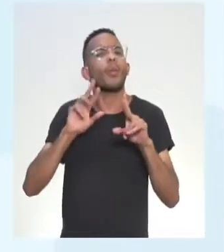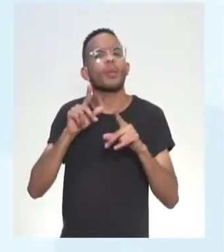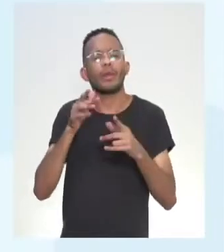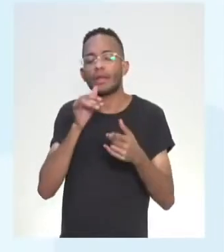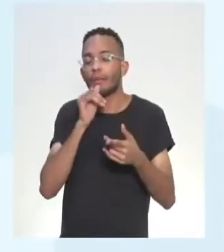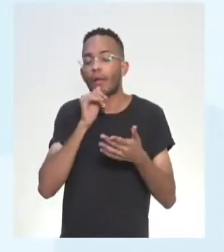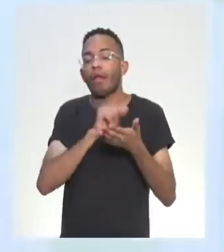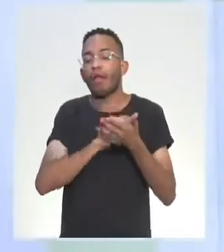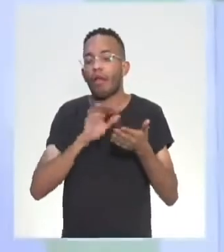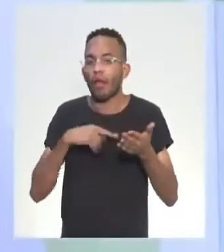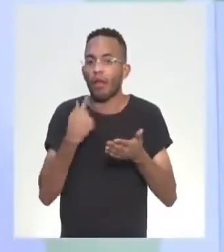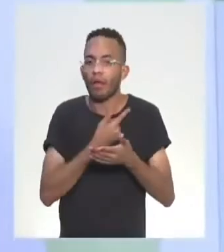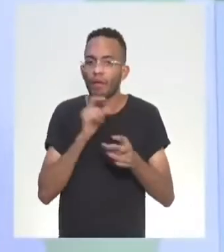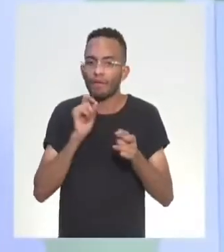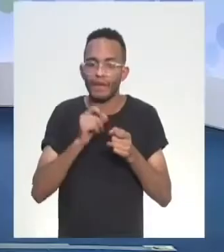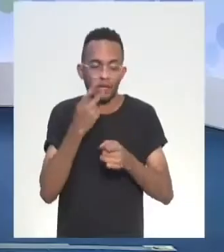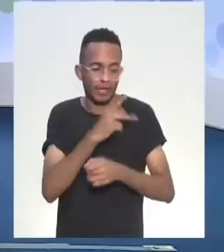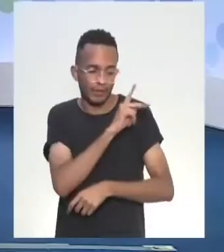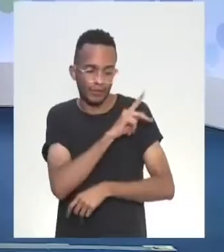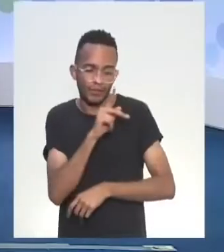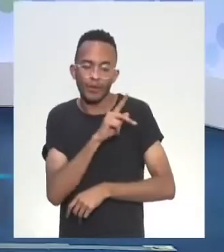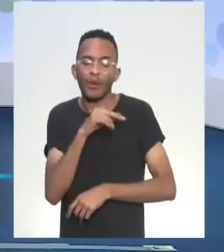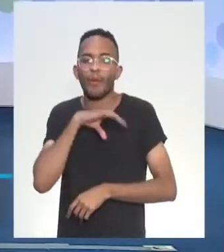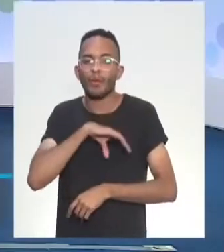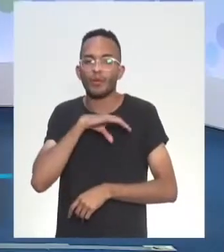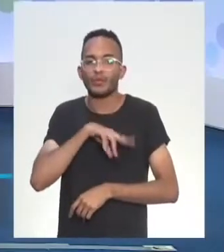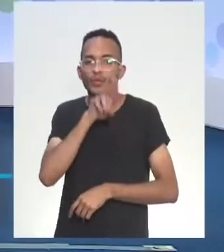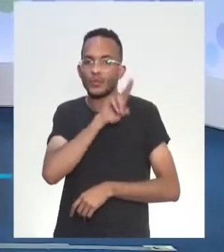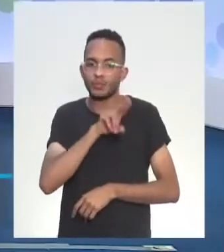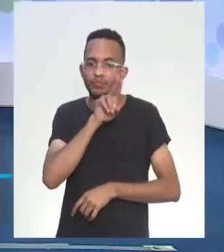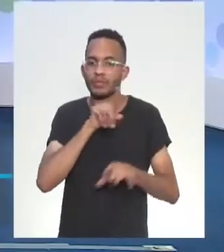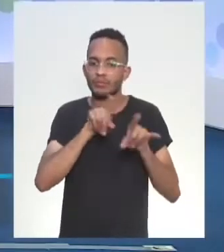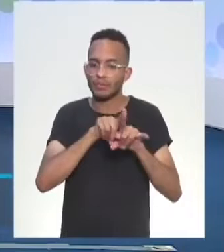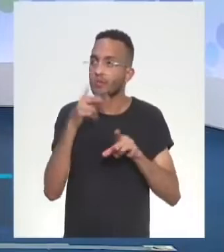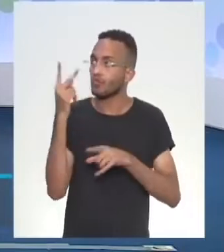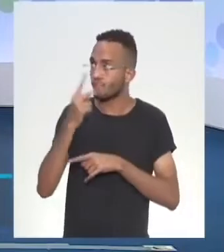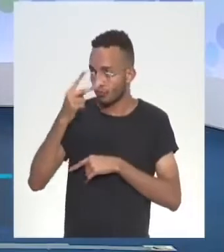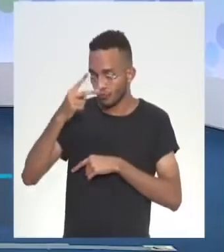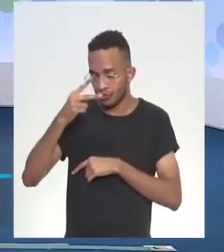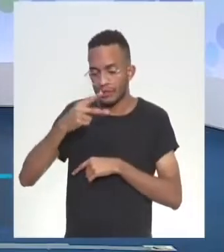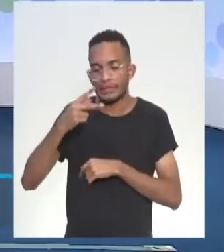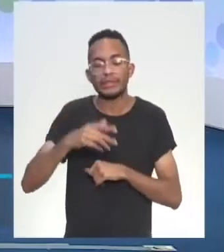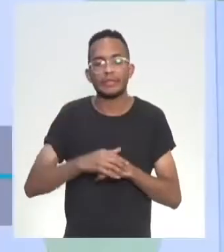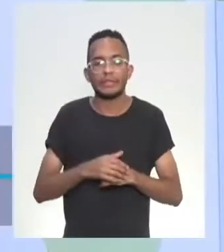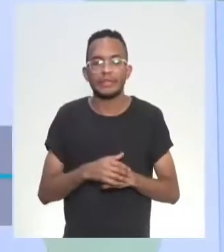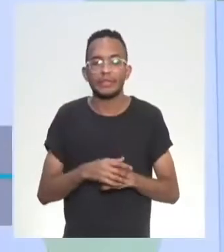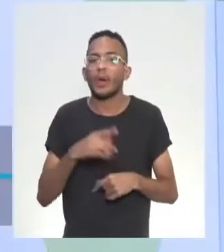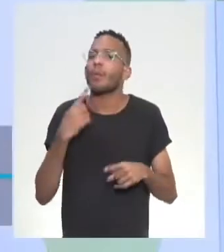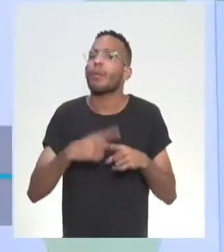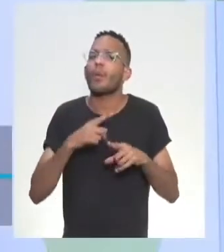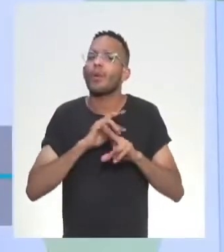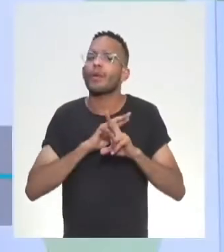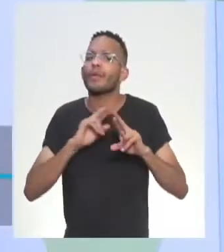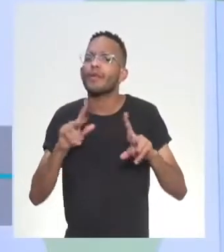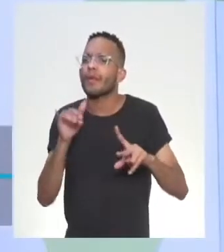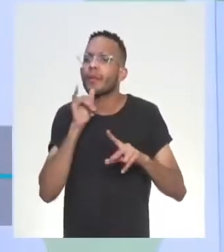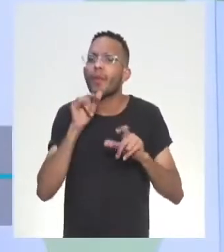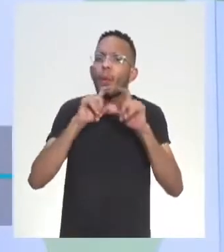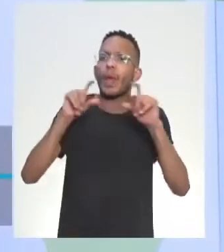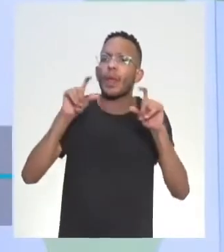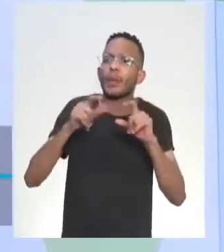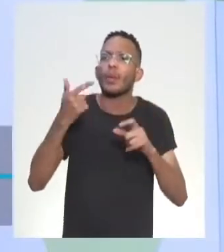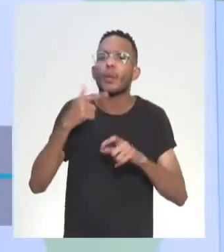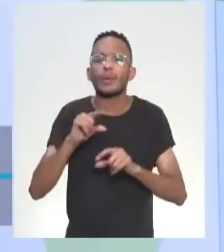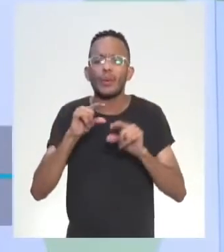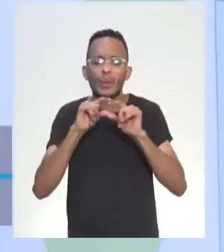atividades que a gente faz, e aqui está mais uma professora de português que usa muito também quadrinhos e tirinhas, né, Pro? Sim. Por que hora fala quadrinhos e hora